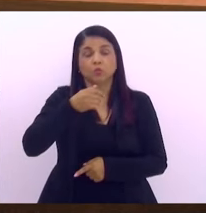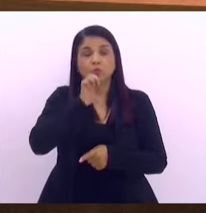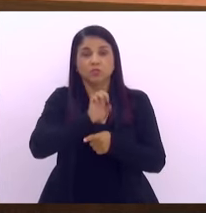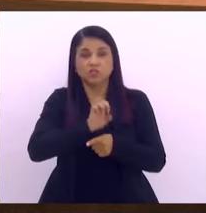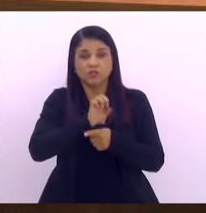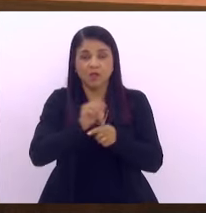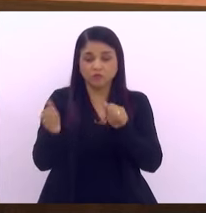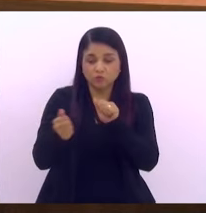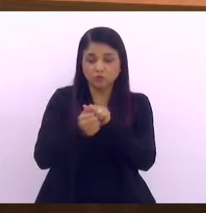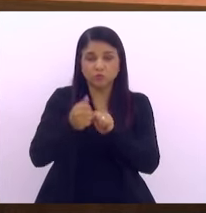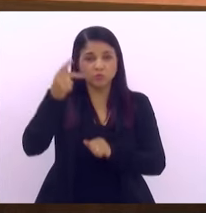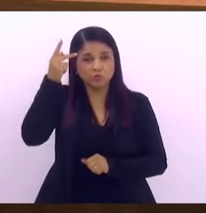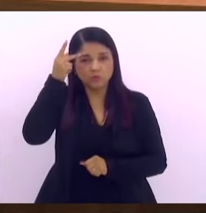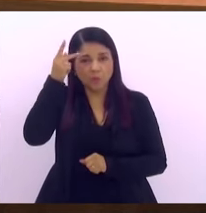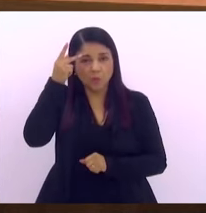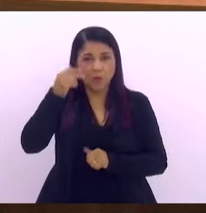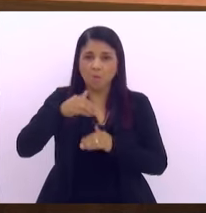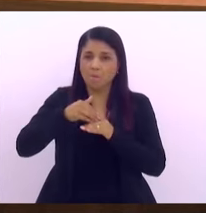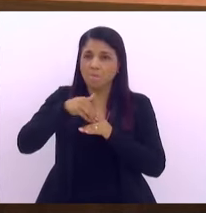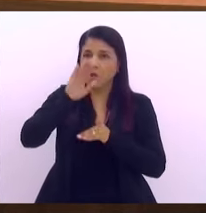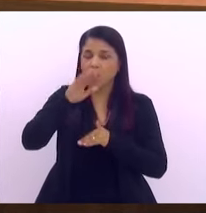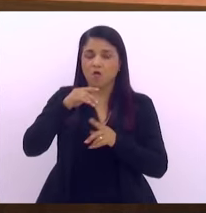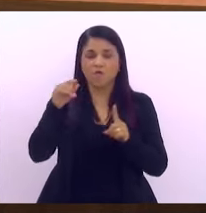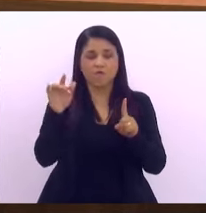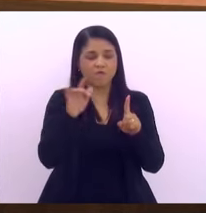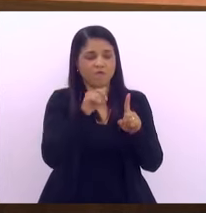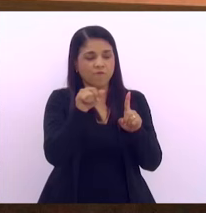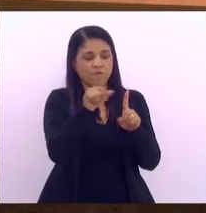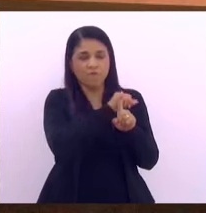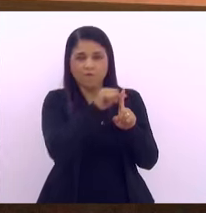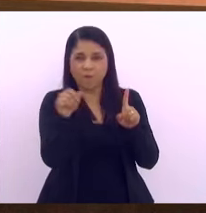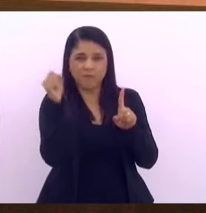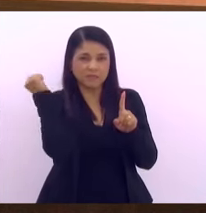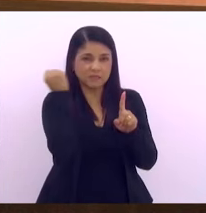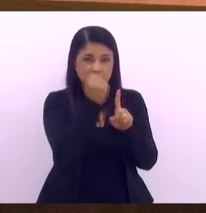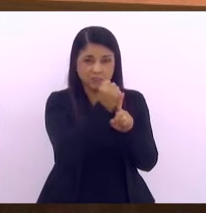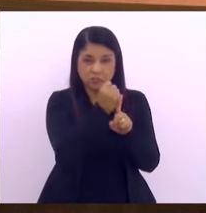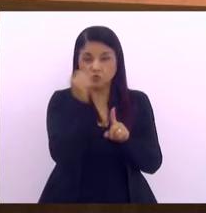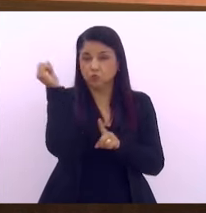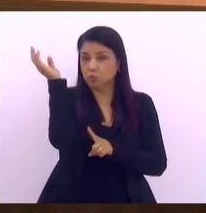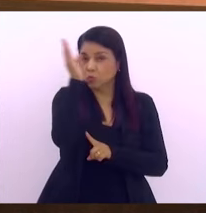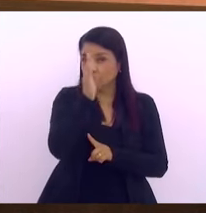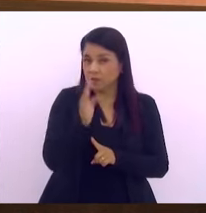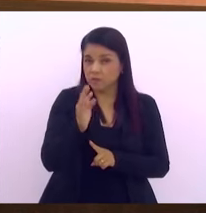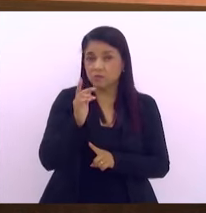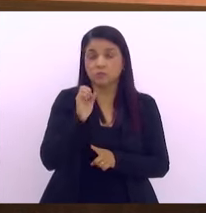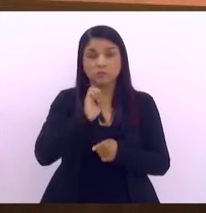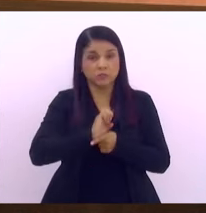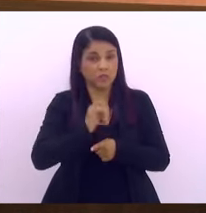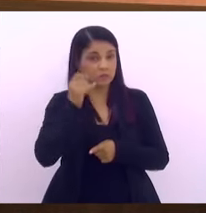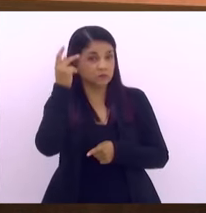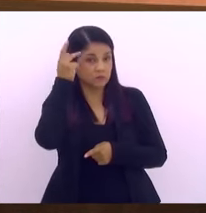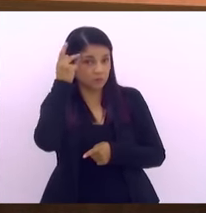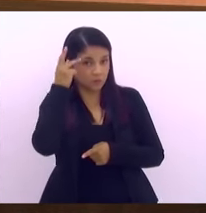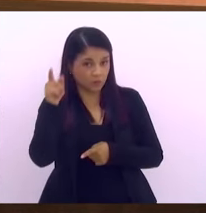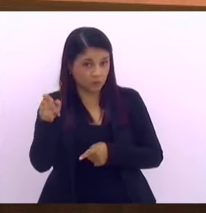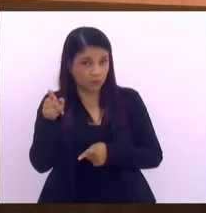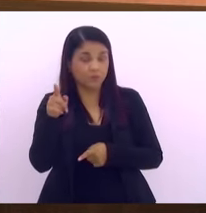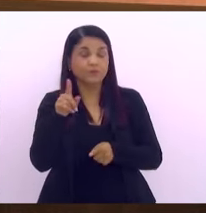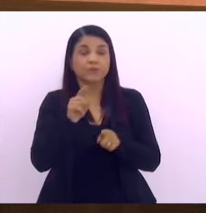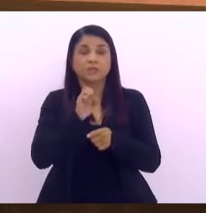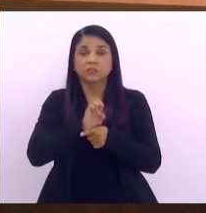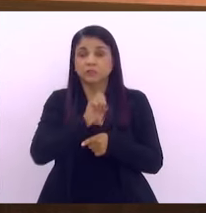São Paulo, com maior índice de feminicídios no Brasil. Nós temos, senhora presidenta, uma pesquisa